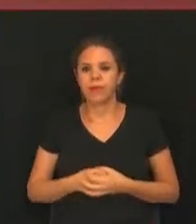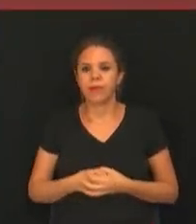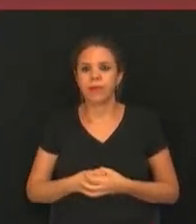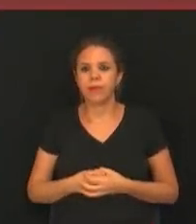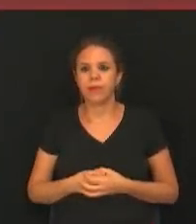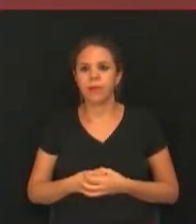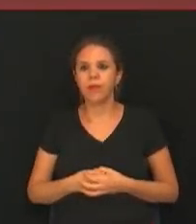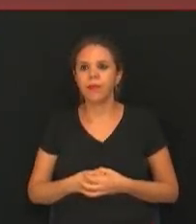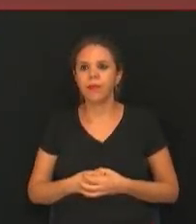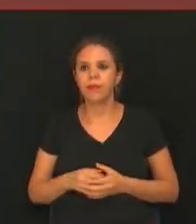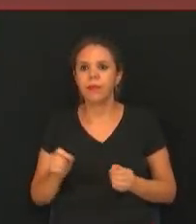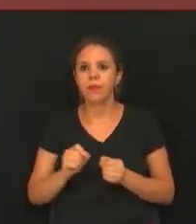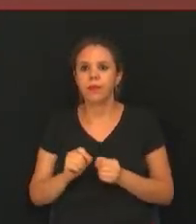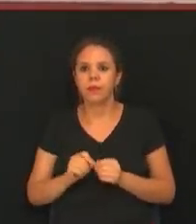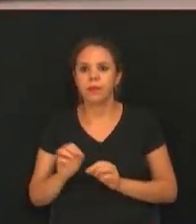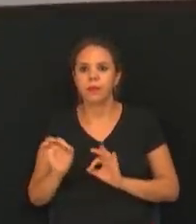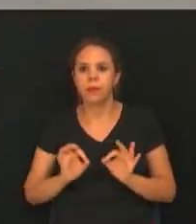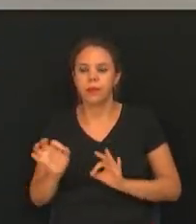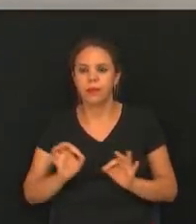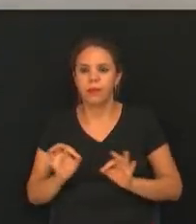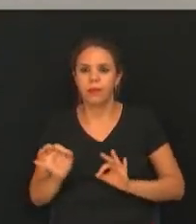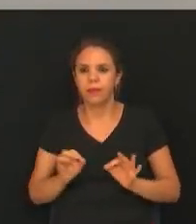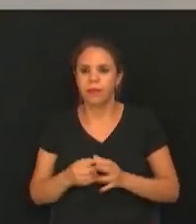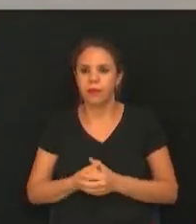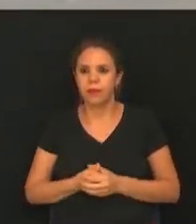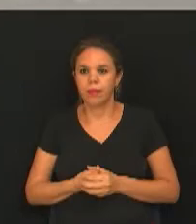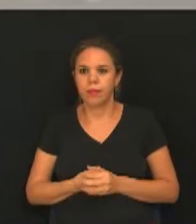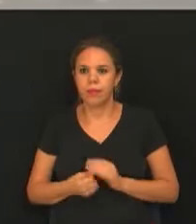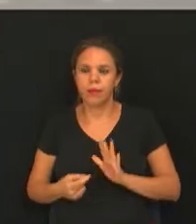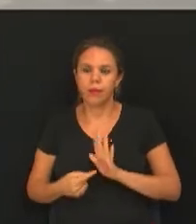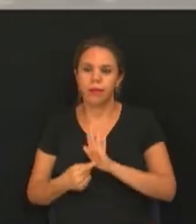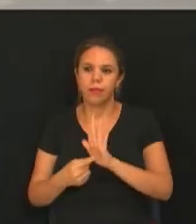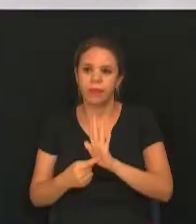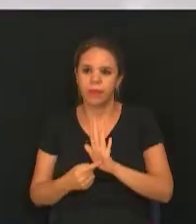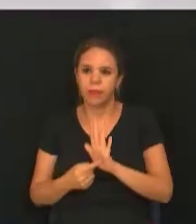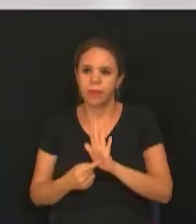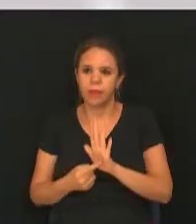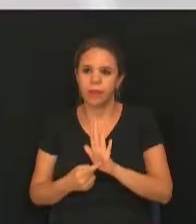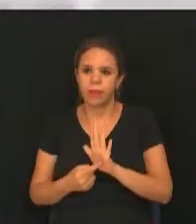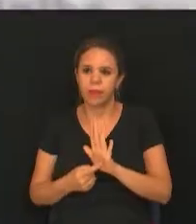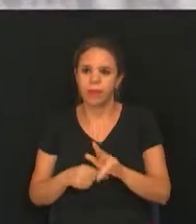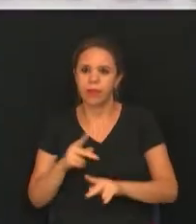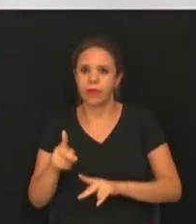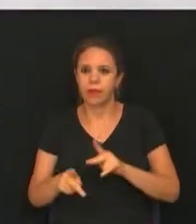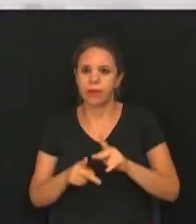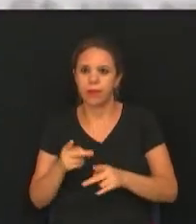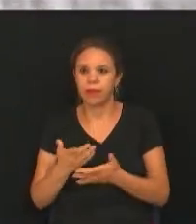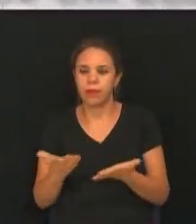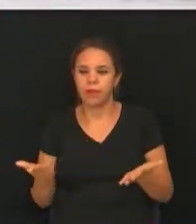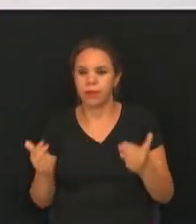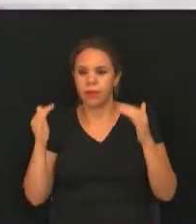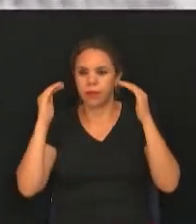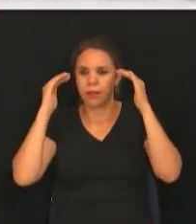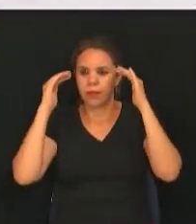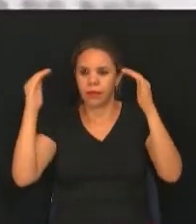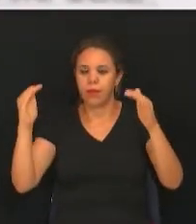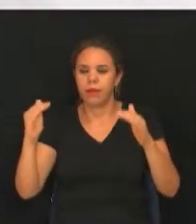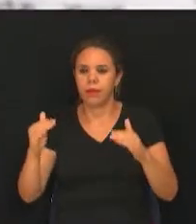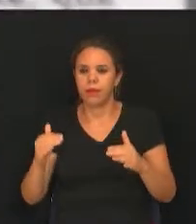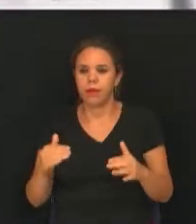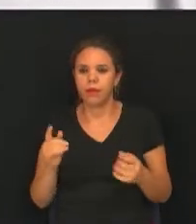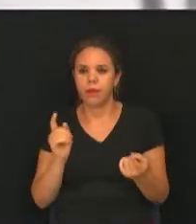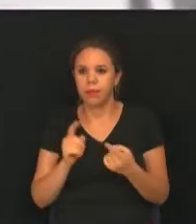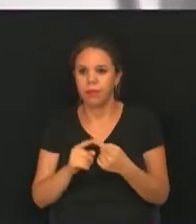foi feito para mostrar aqueles que, no cumprimento do dever da sua